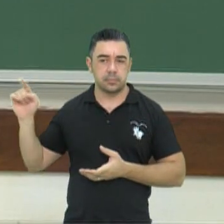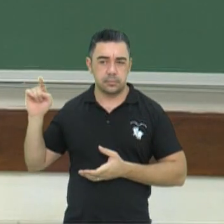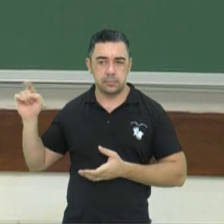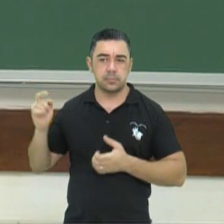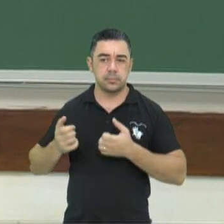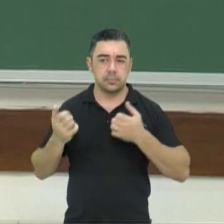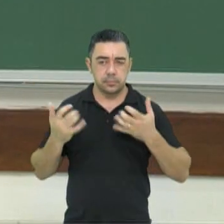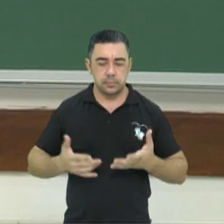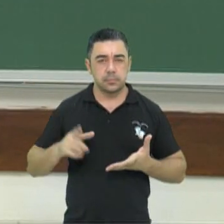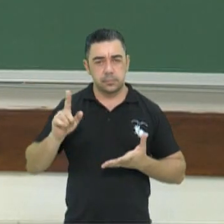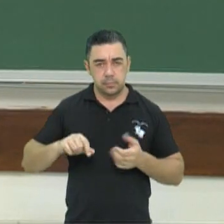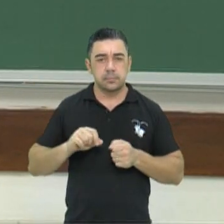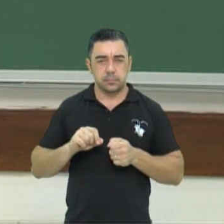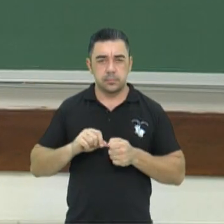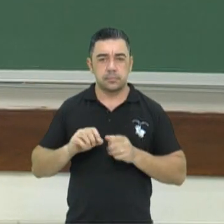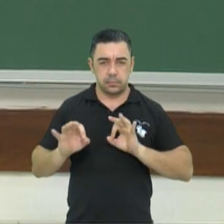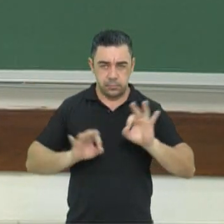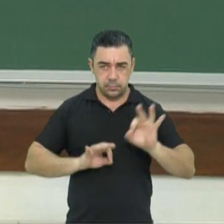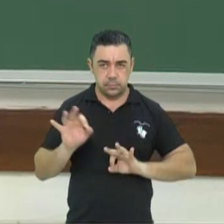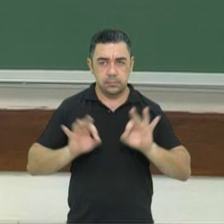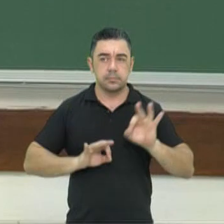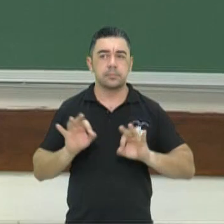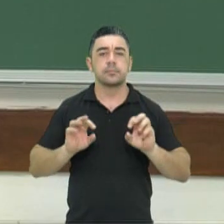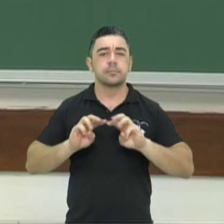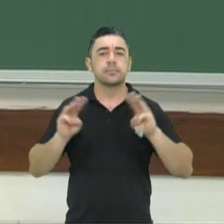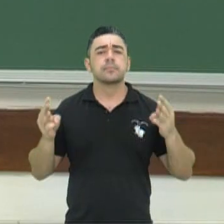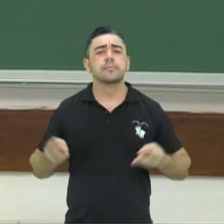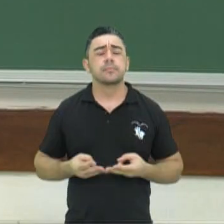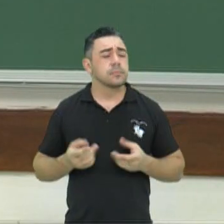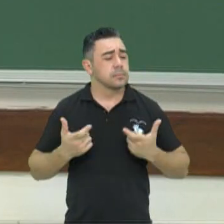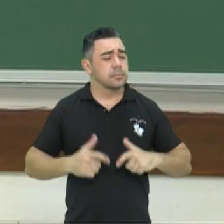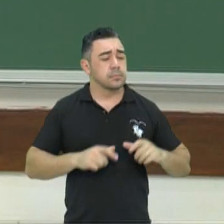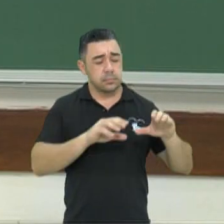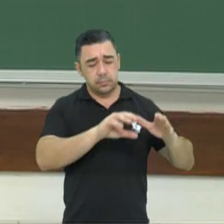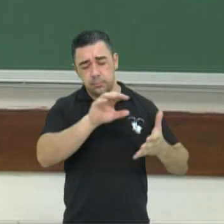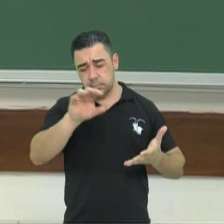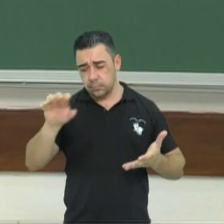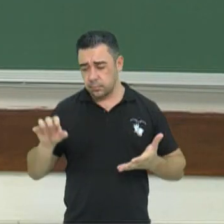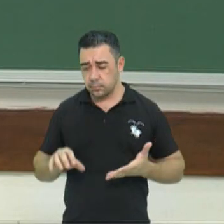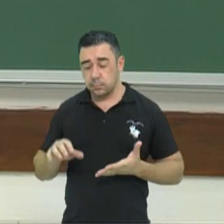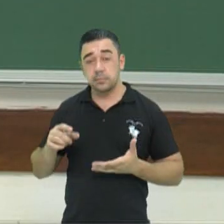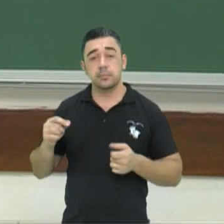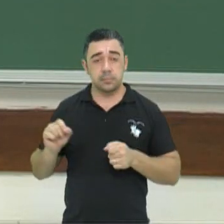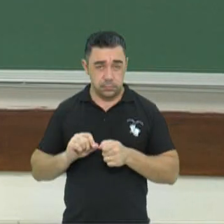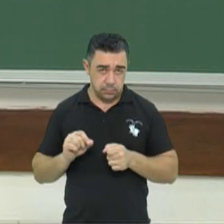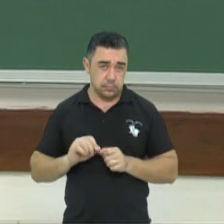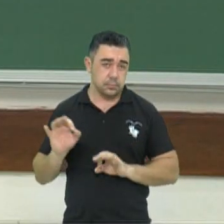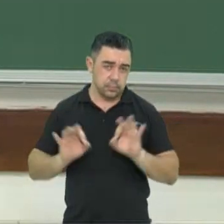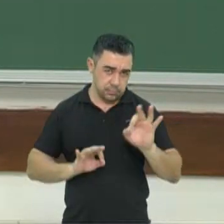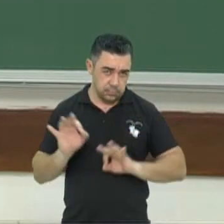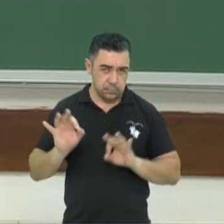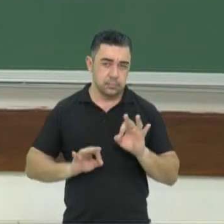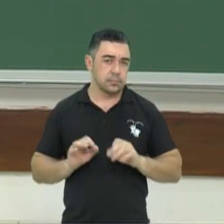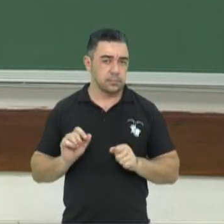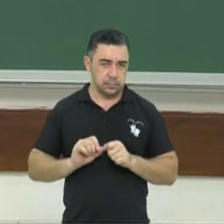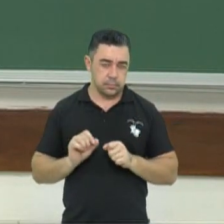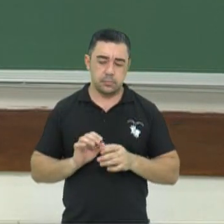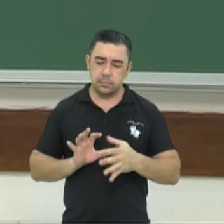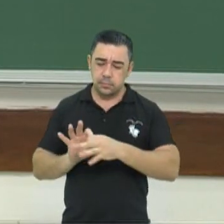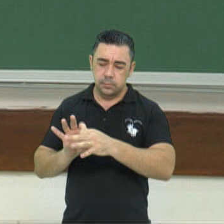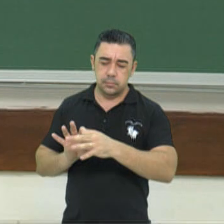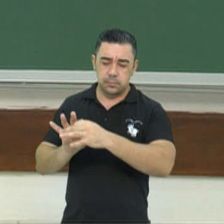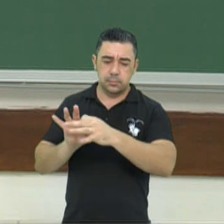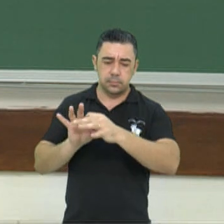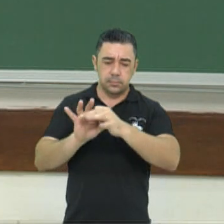ele fez um mapa mesmo da onde que esses músicos estavam tocando e dessa forma ele foi vendo,